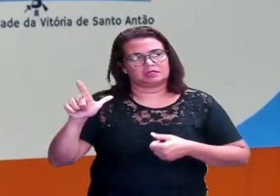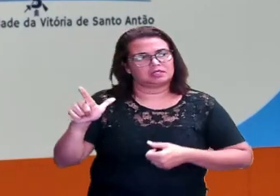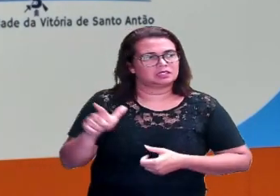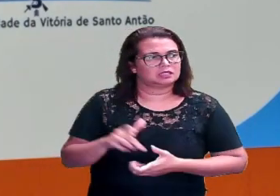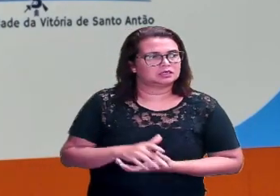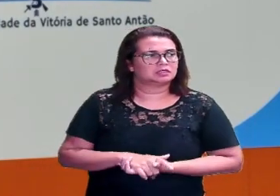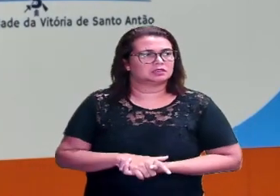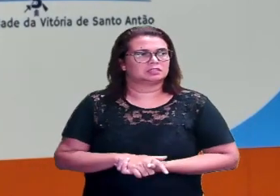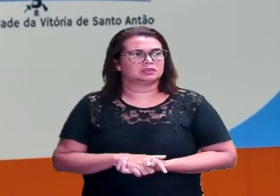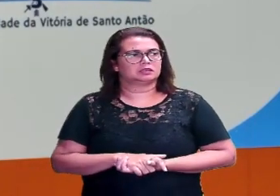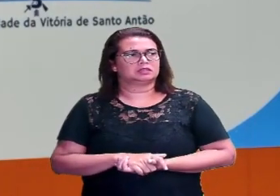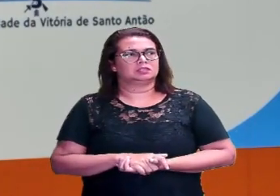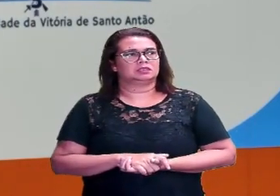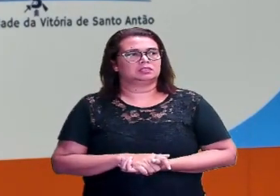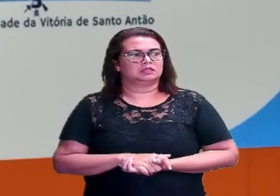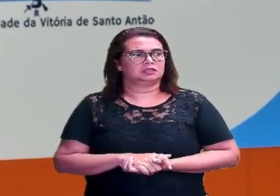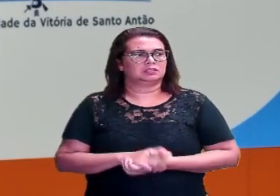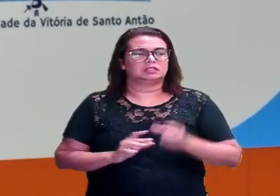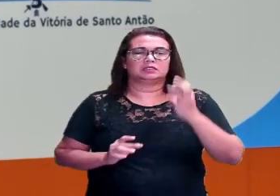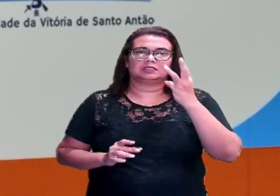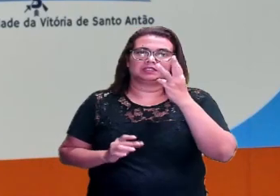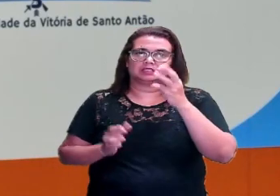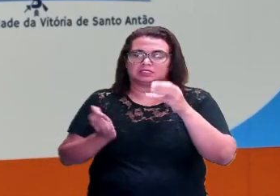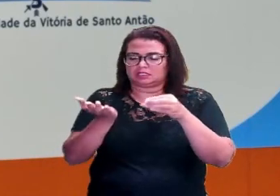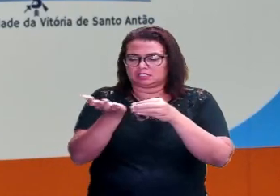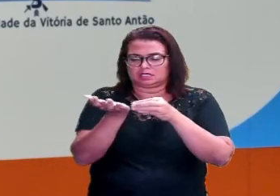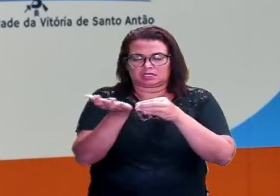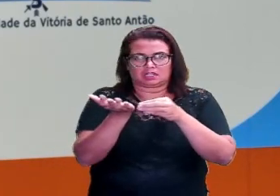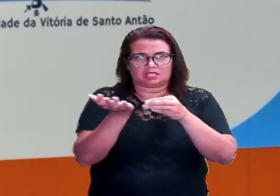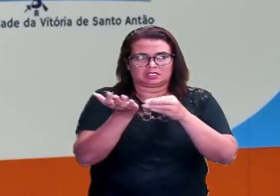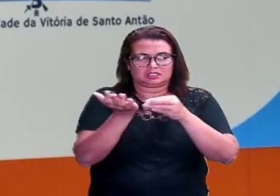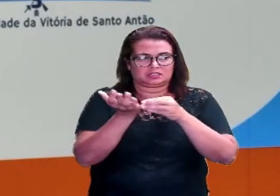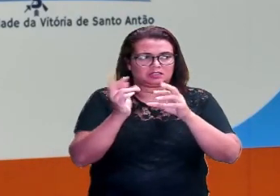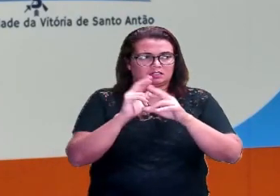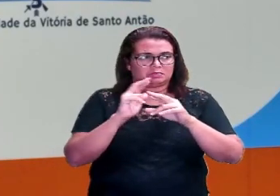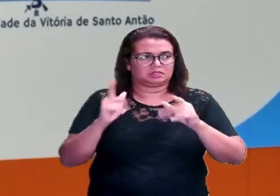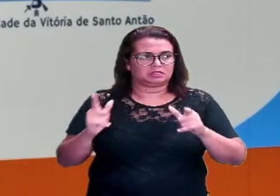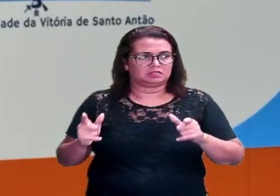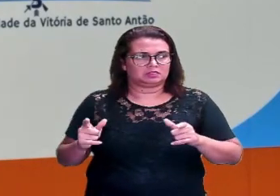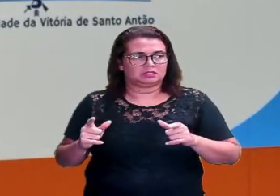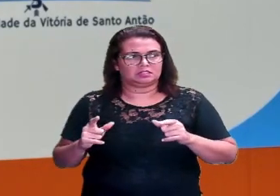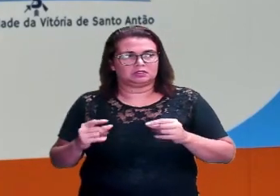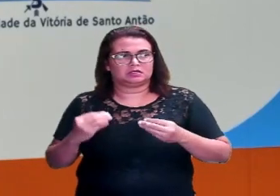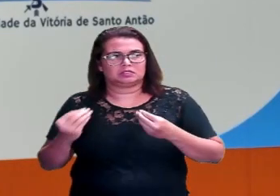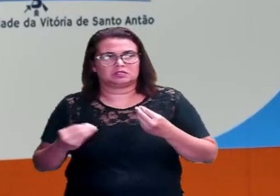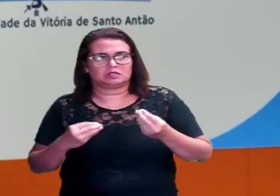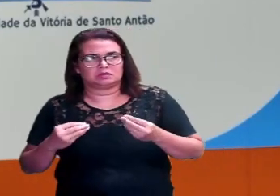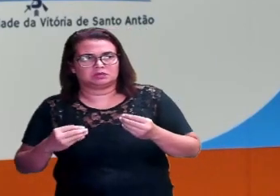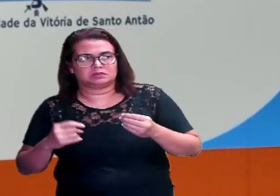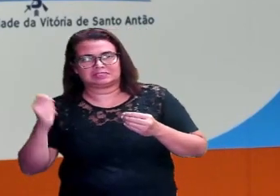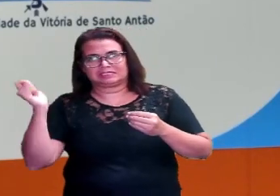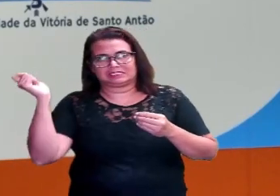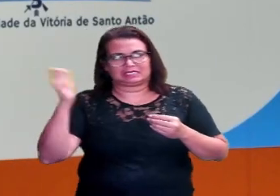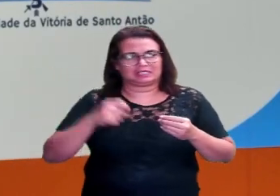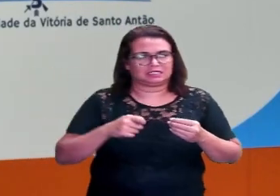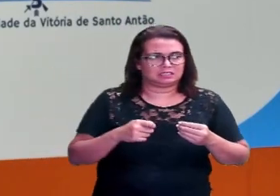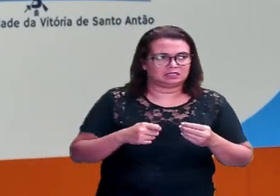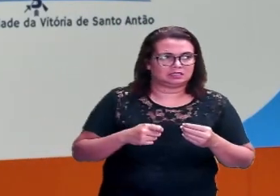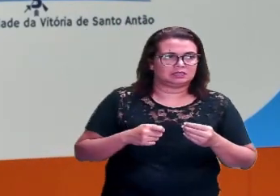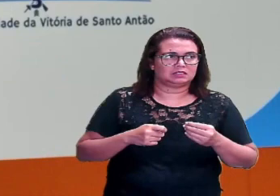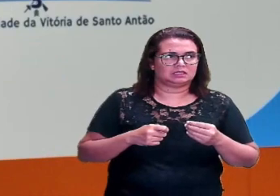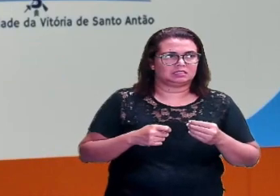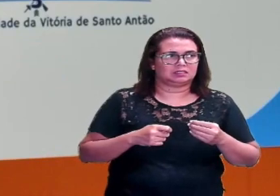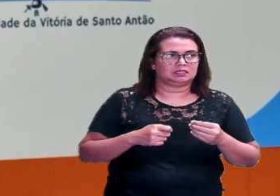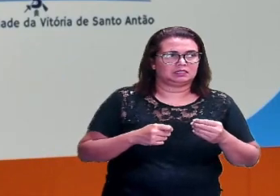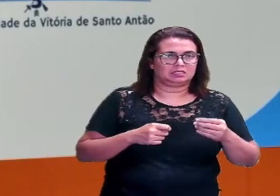ml. E 3 copos diferentes aqui. Será que eu consigo encher